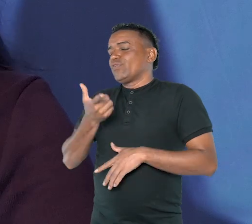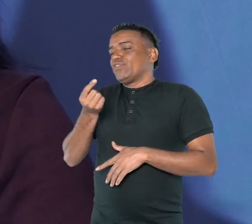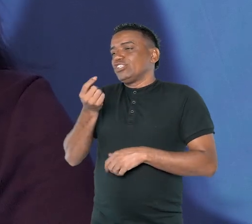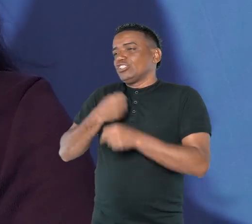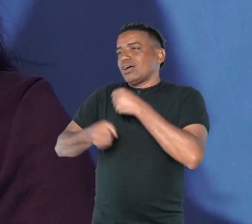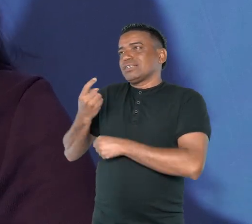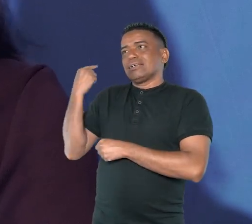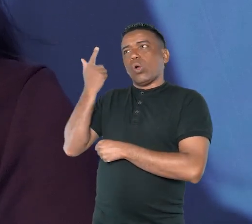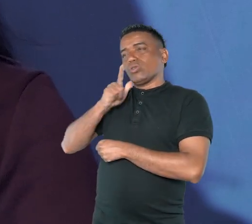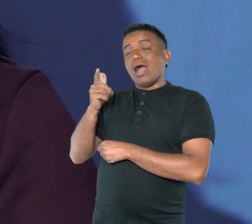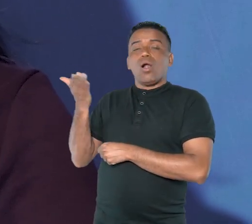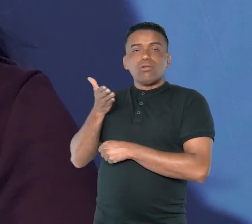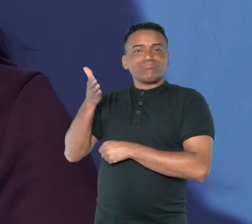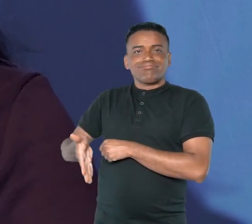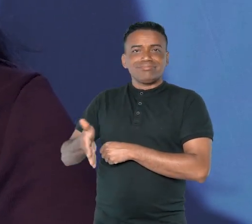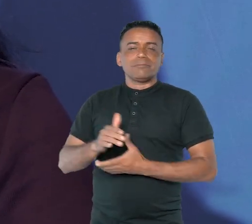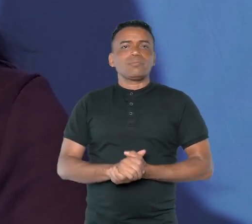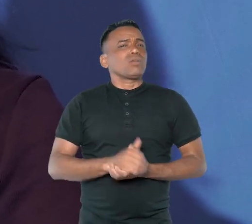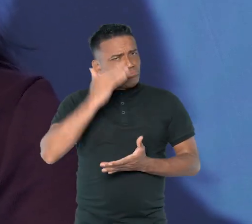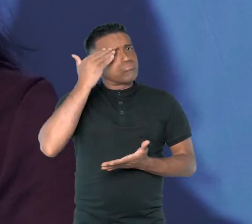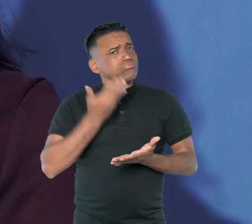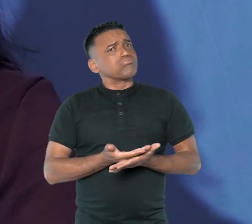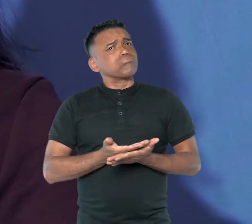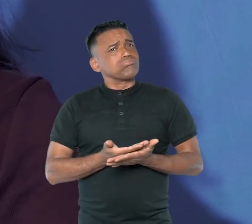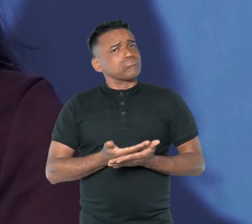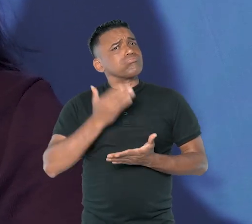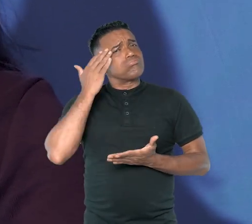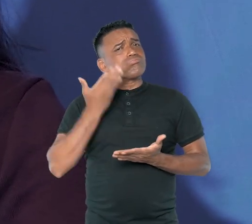né? E eu acredito nisso, né? Eu acredito que